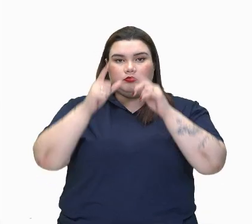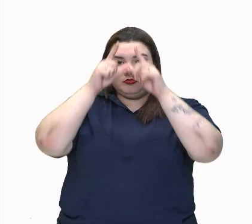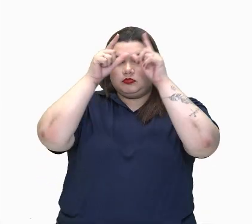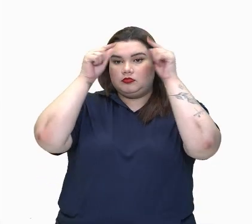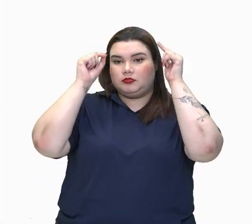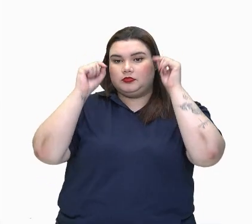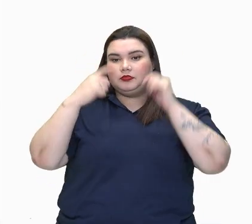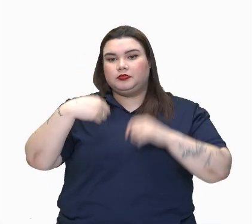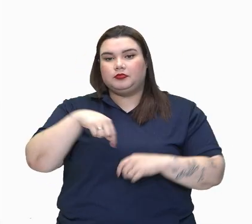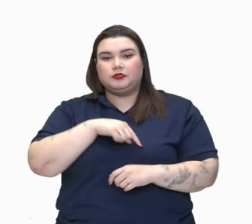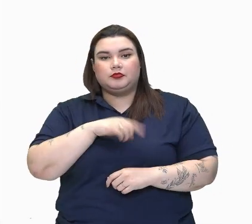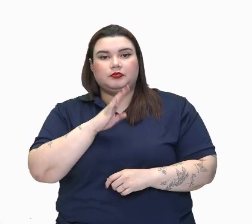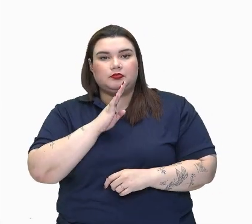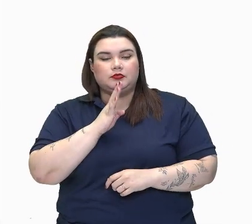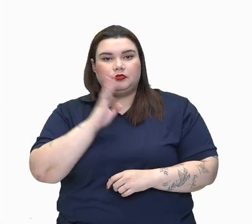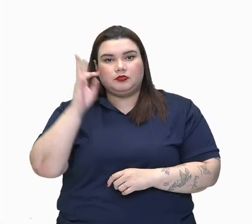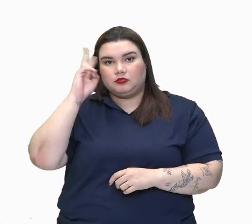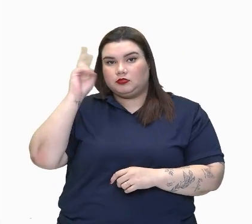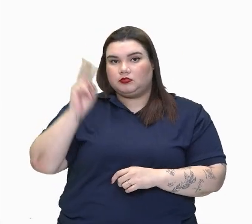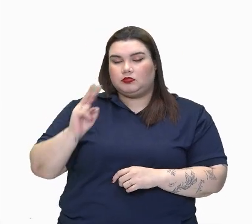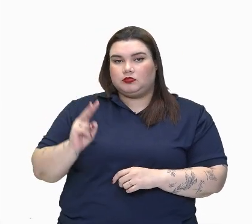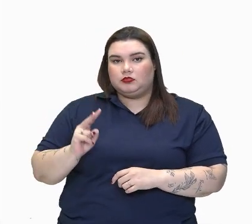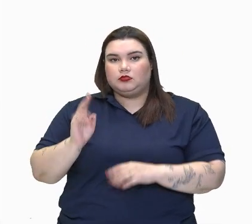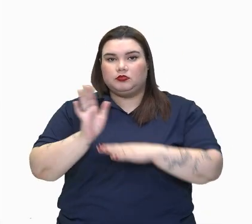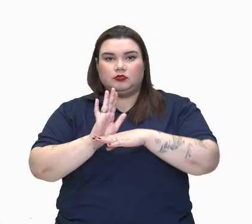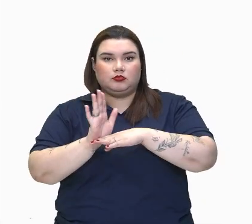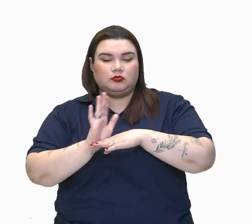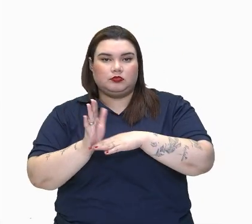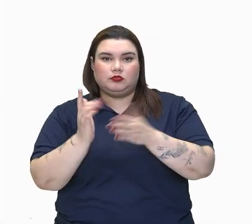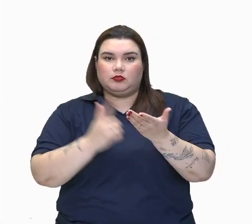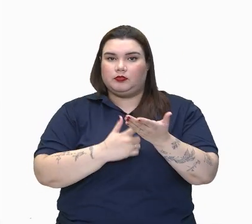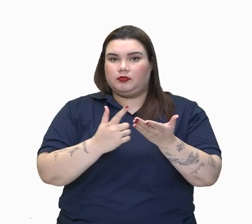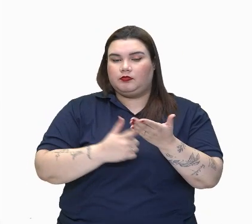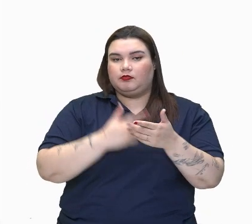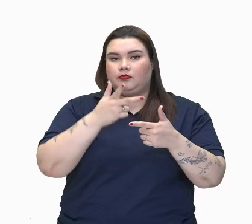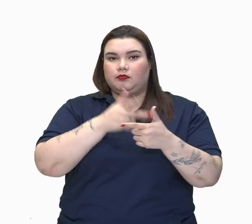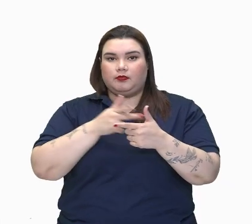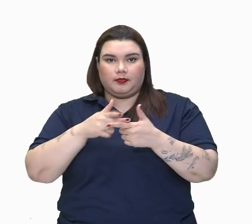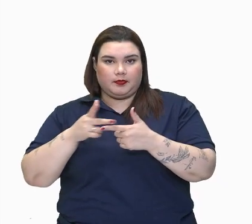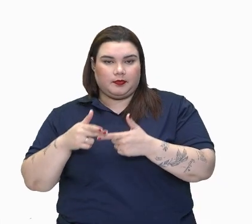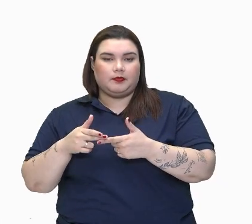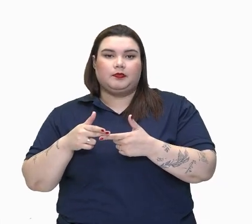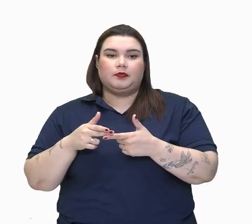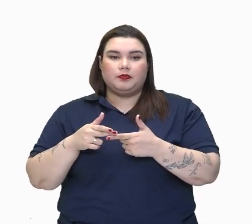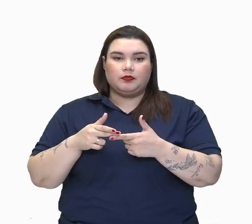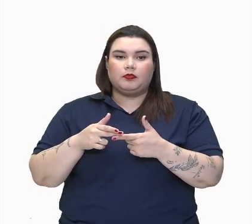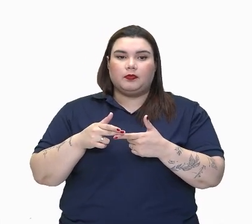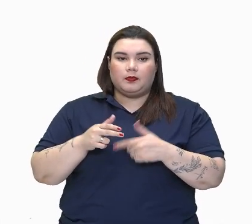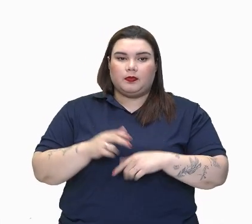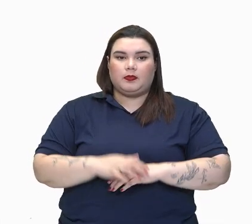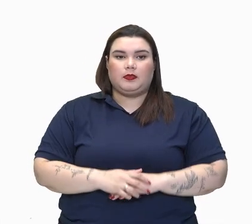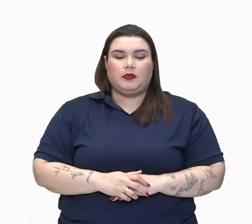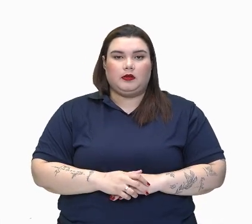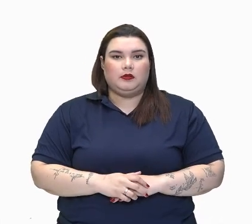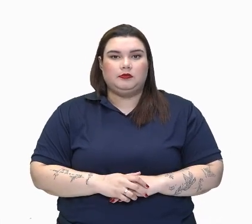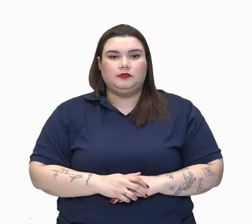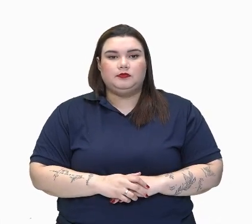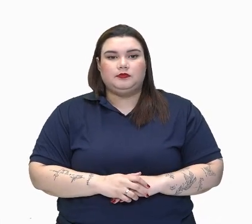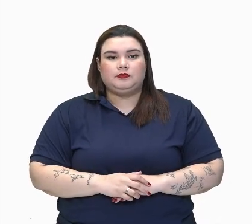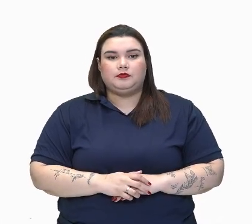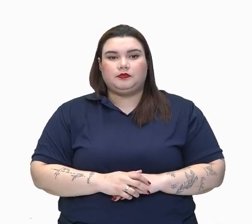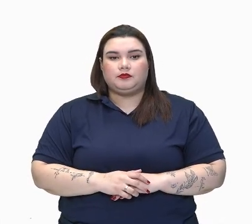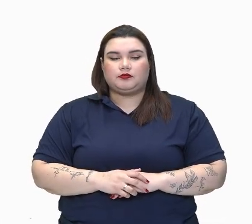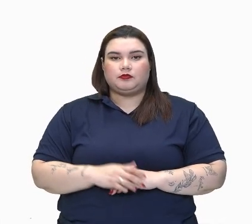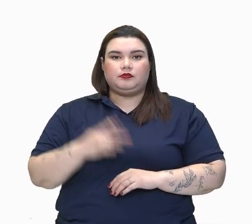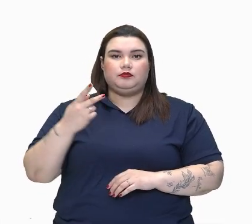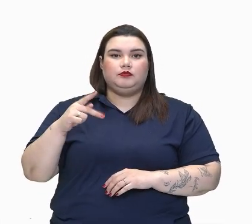nós conhecemos nas histórias, nos filmes, dos livros, das séries, né? É a mãe terra, né? Dela brota a vida,